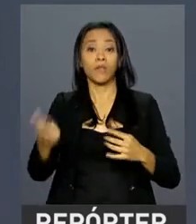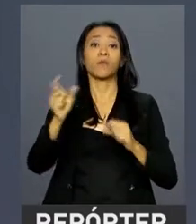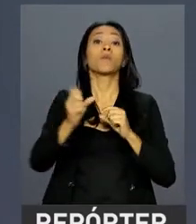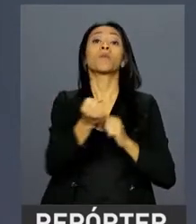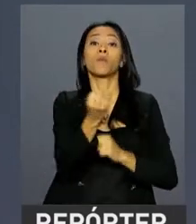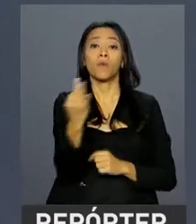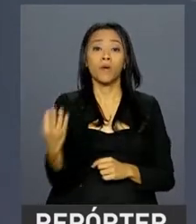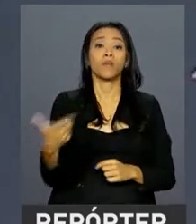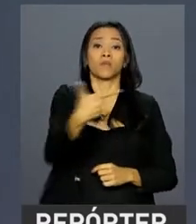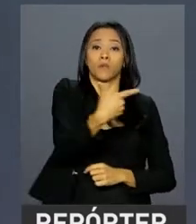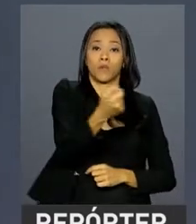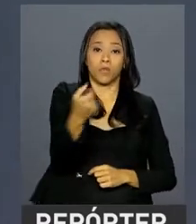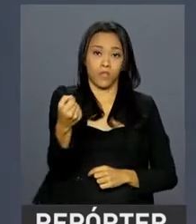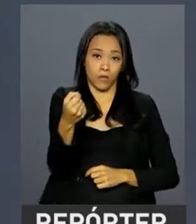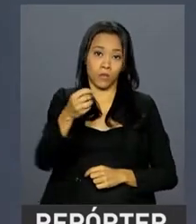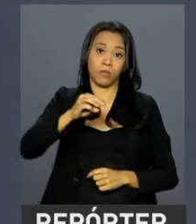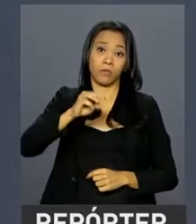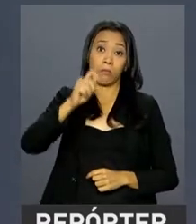200 meses